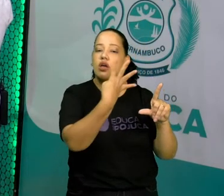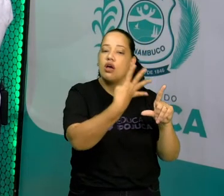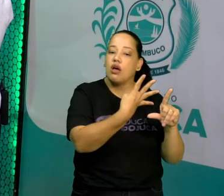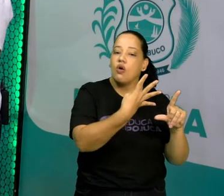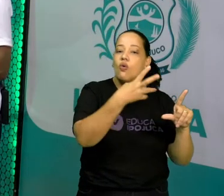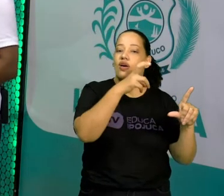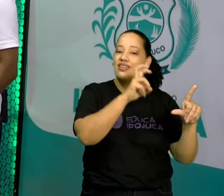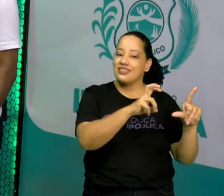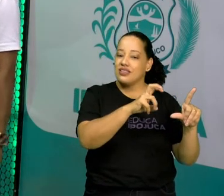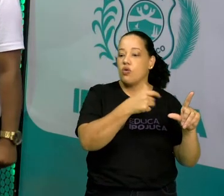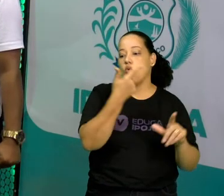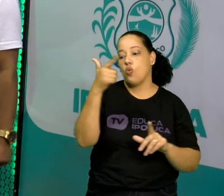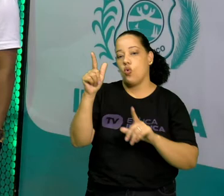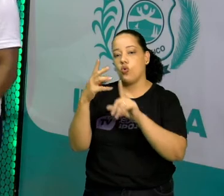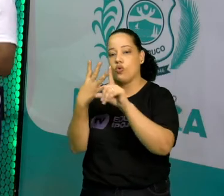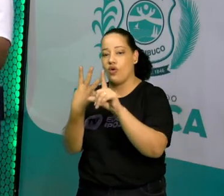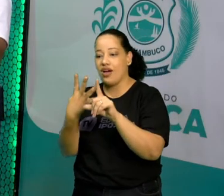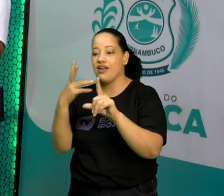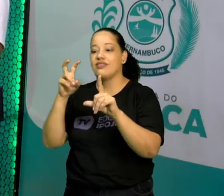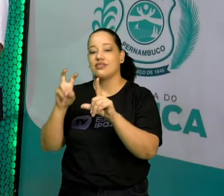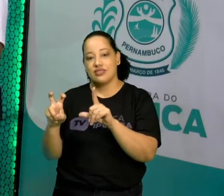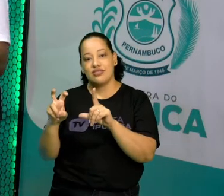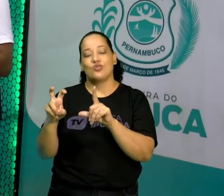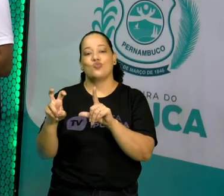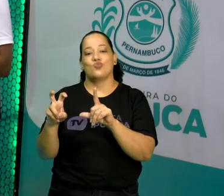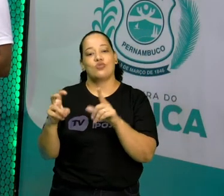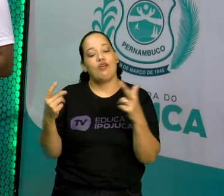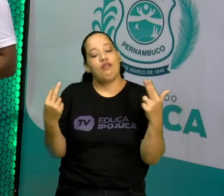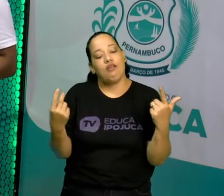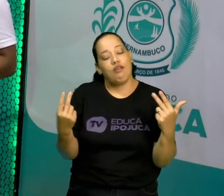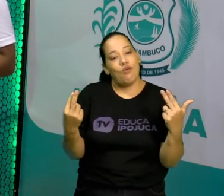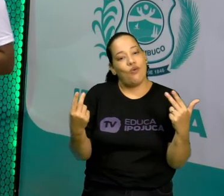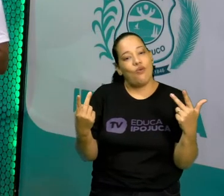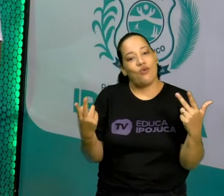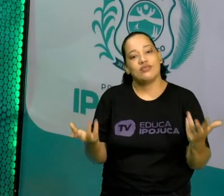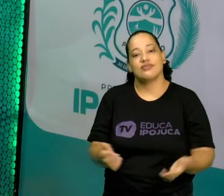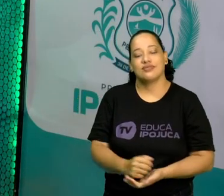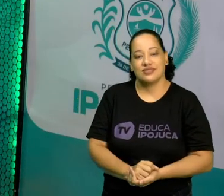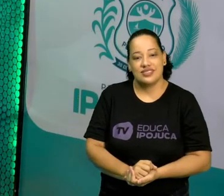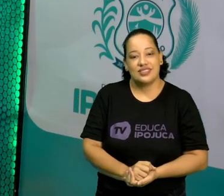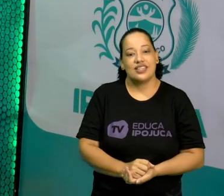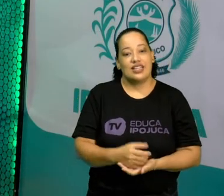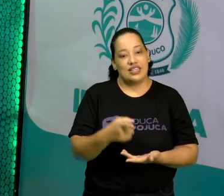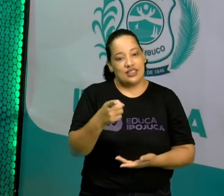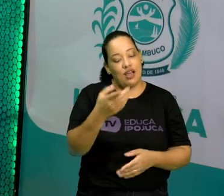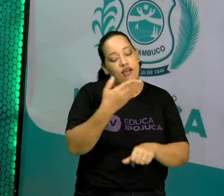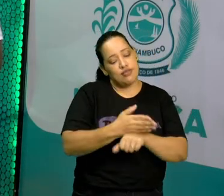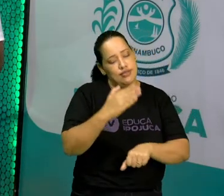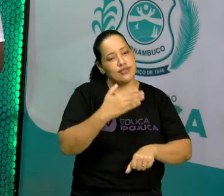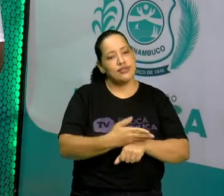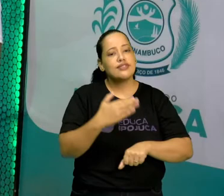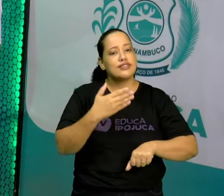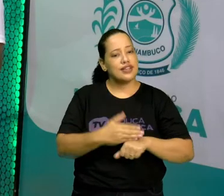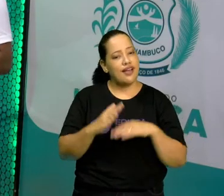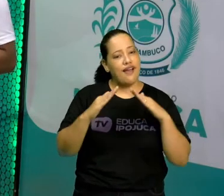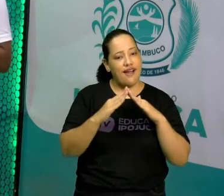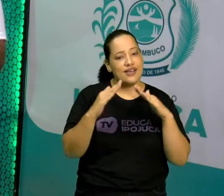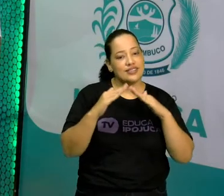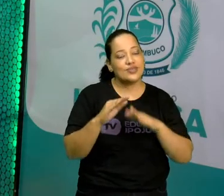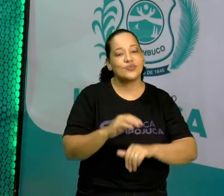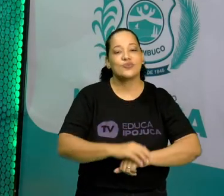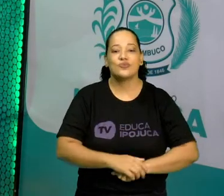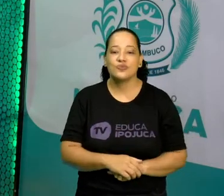do osso também é 45 graus e aí foi fácil foi difícil é só 4K em casa